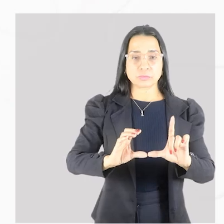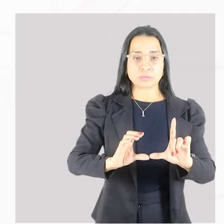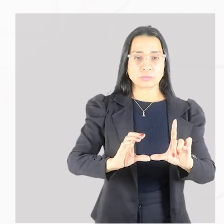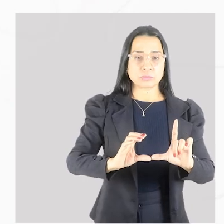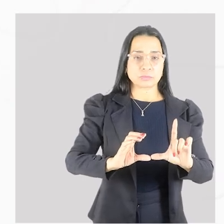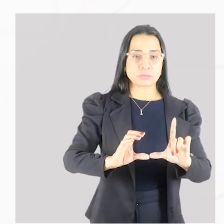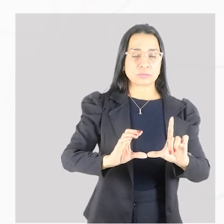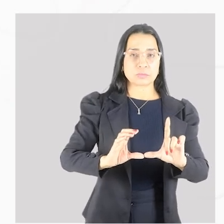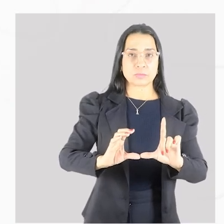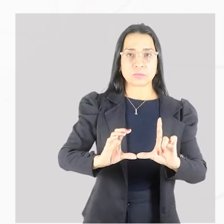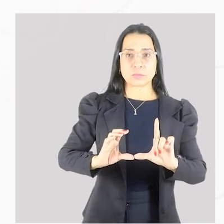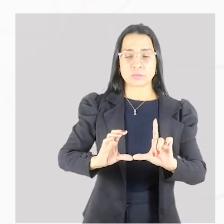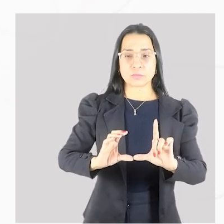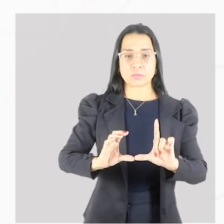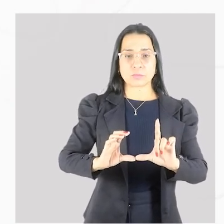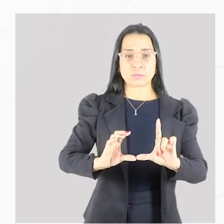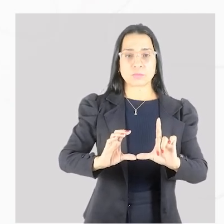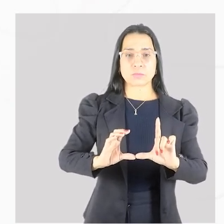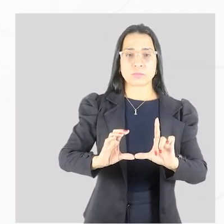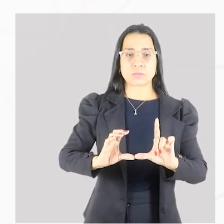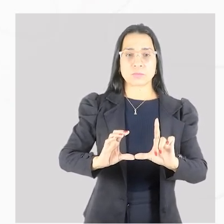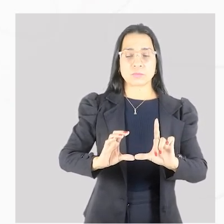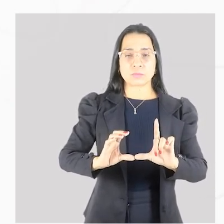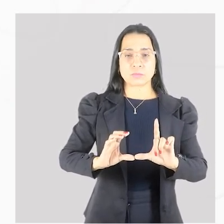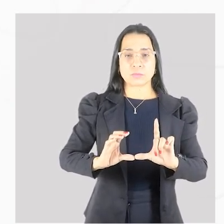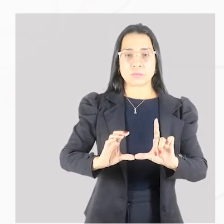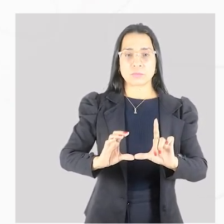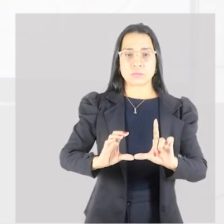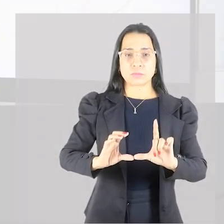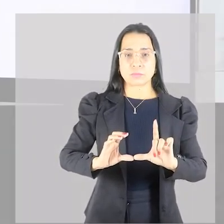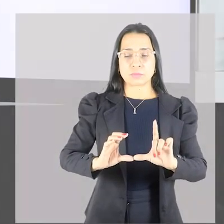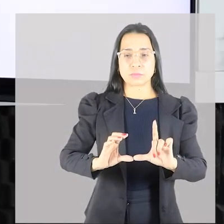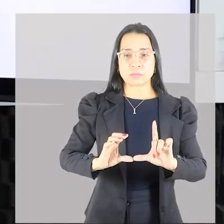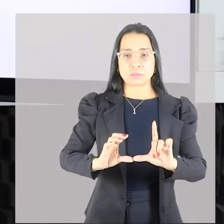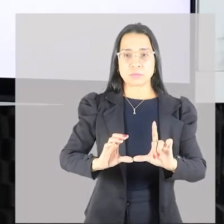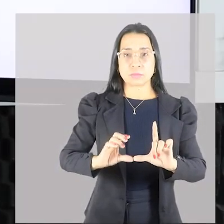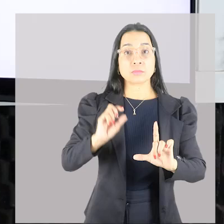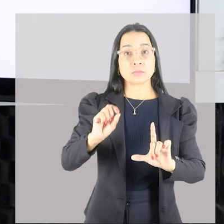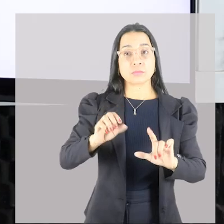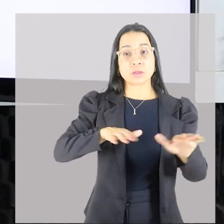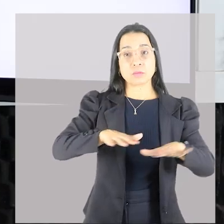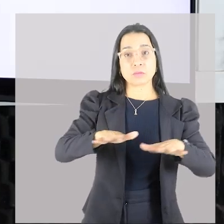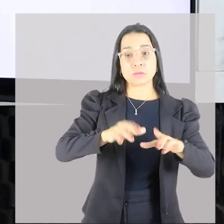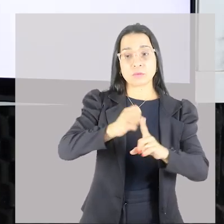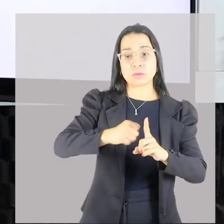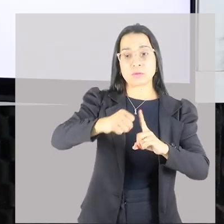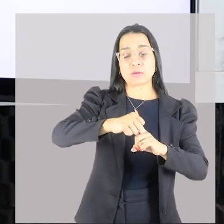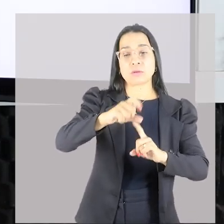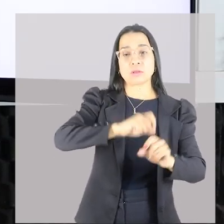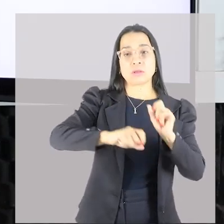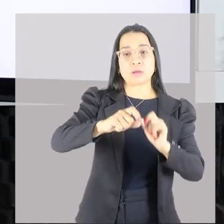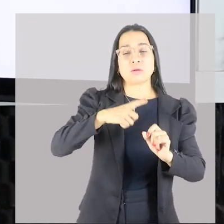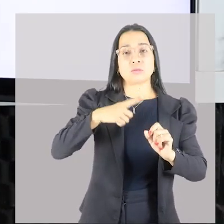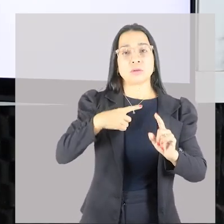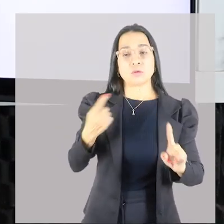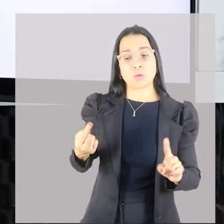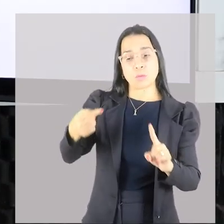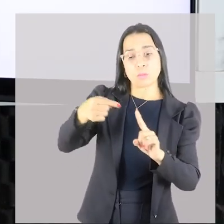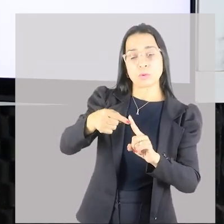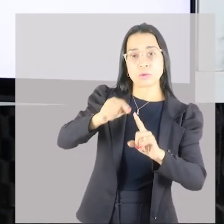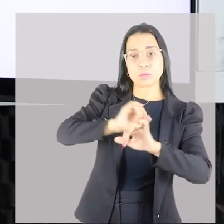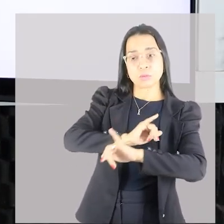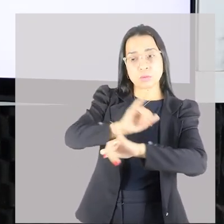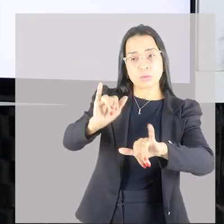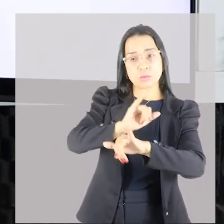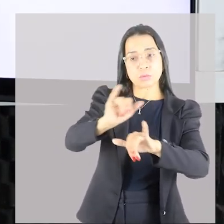como objetivo fundamental da luta política. Quer dizer, então, que o movimento social tem a função de